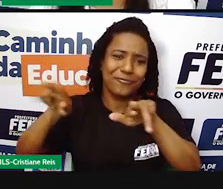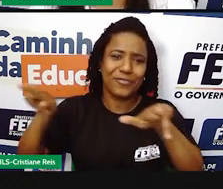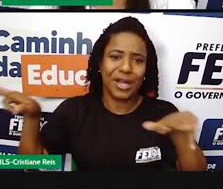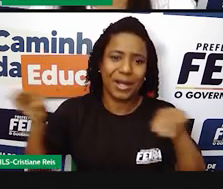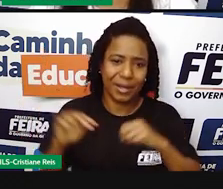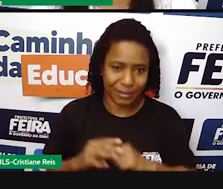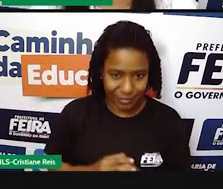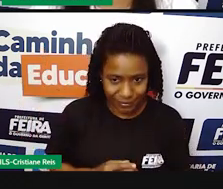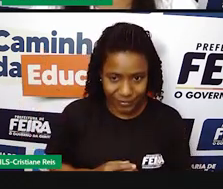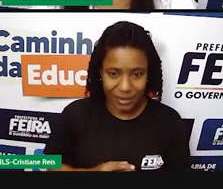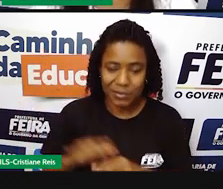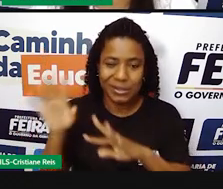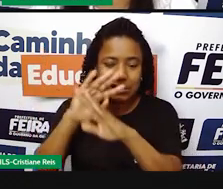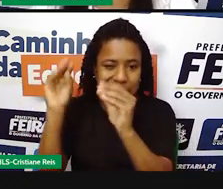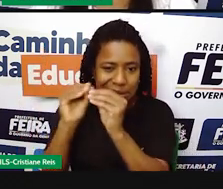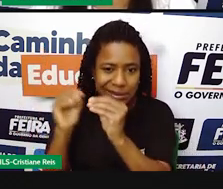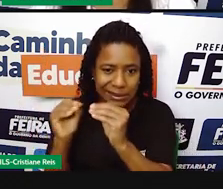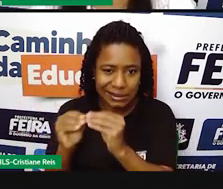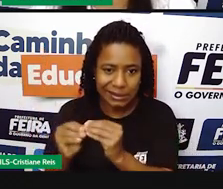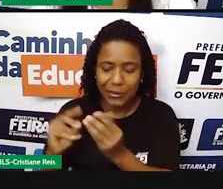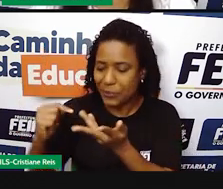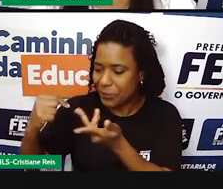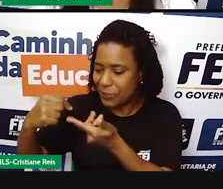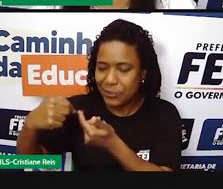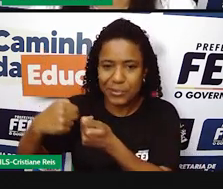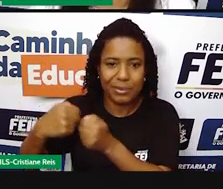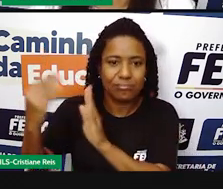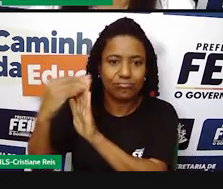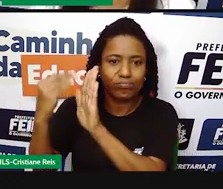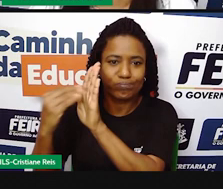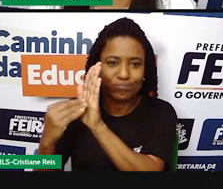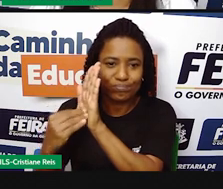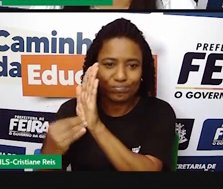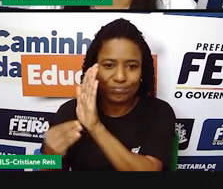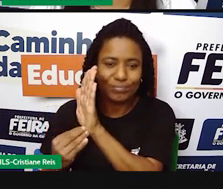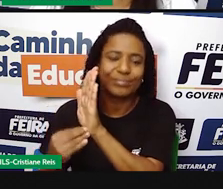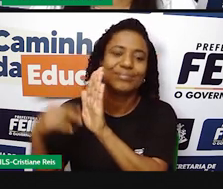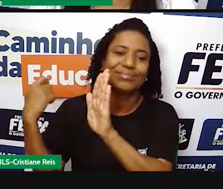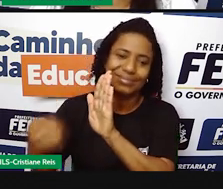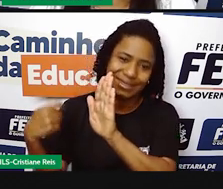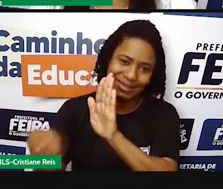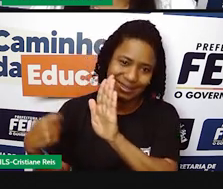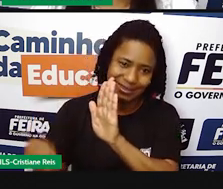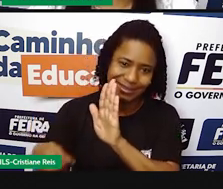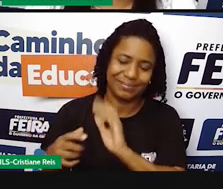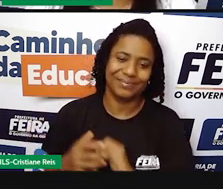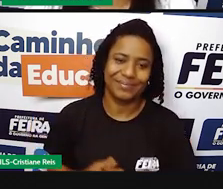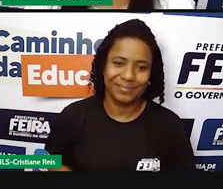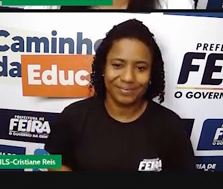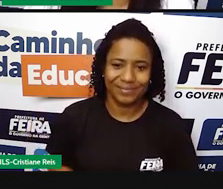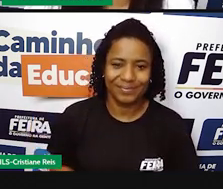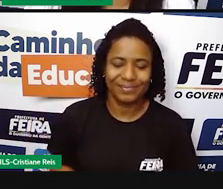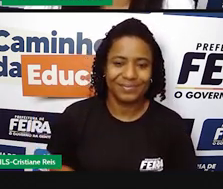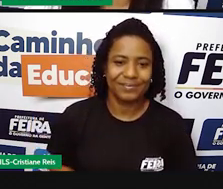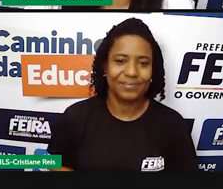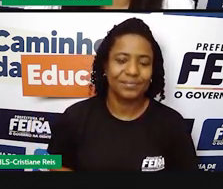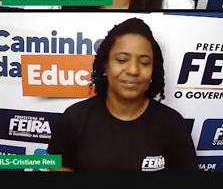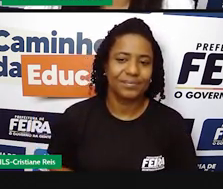precisa aí de mais detalhes, precisa de mais informação do que A notícia.